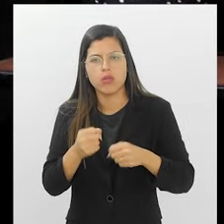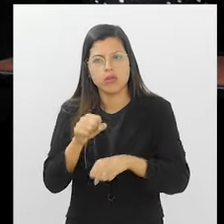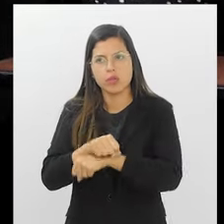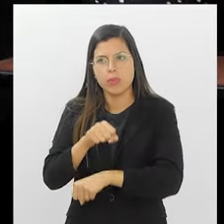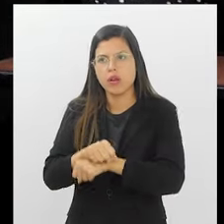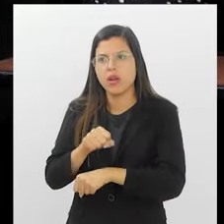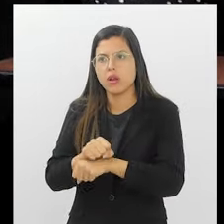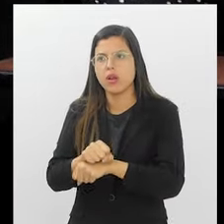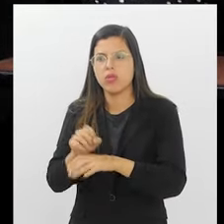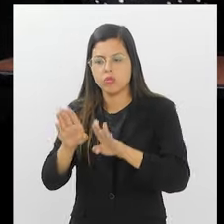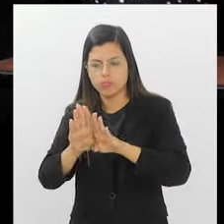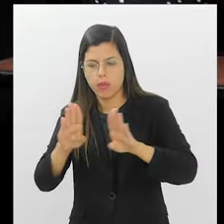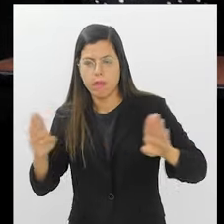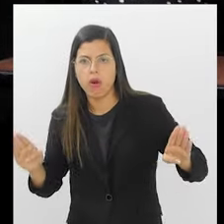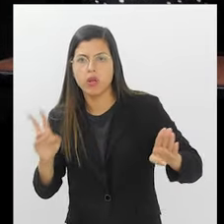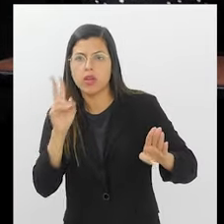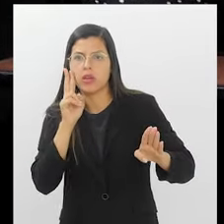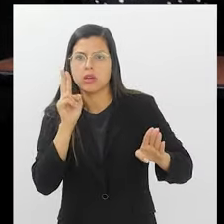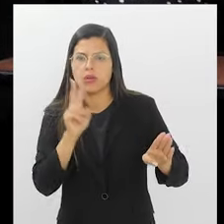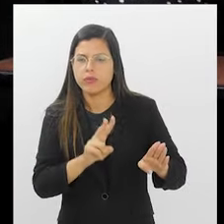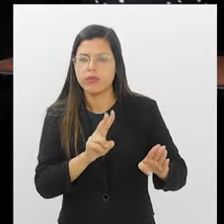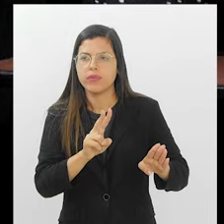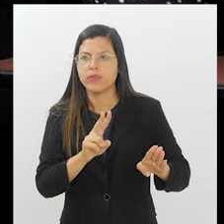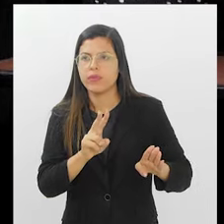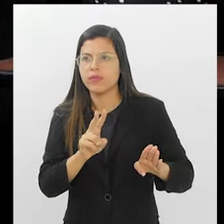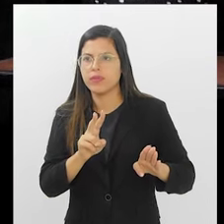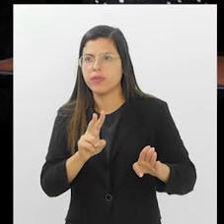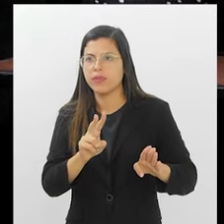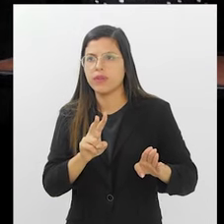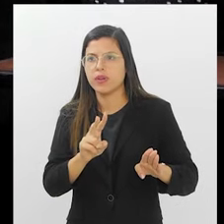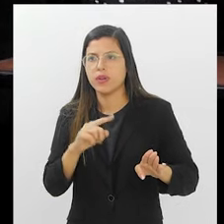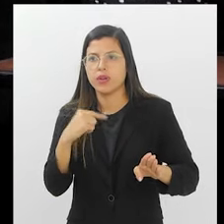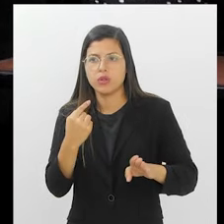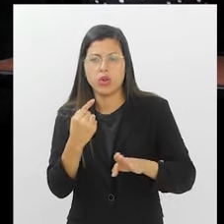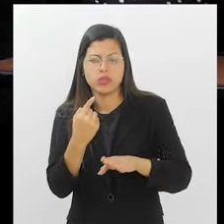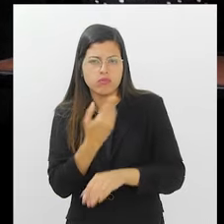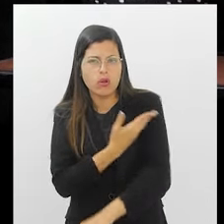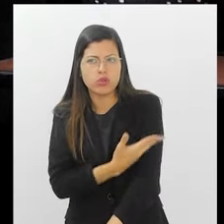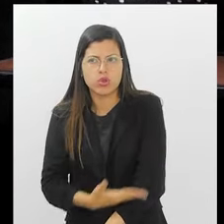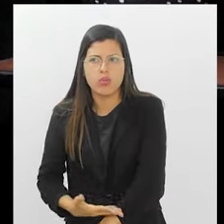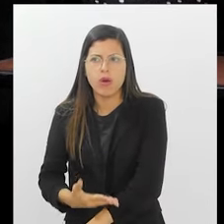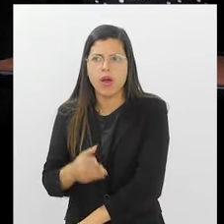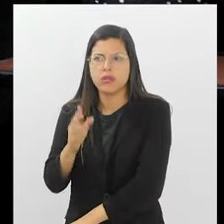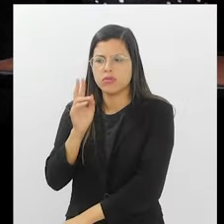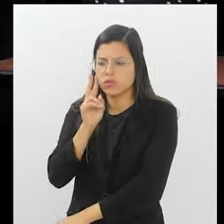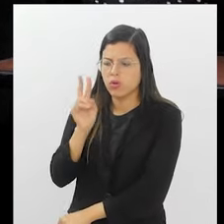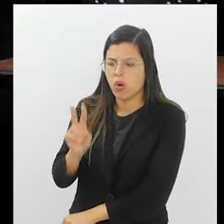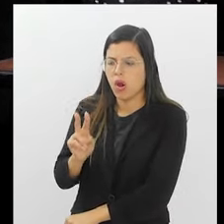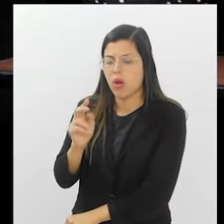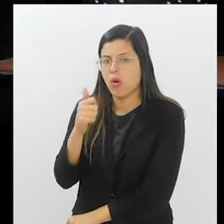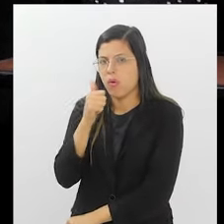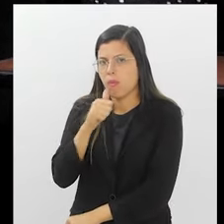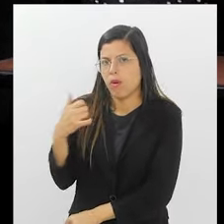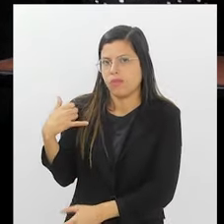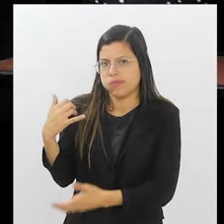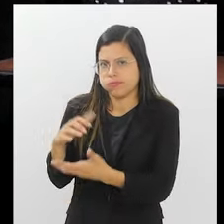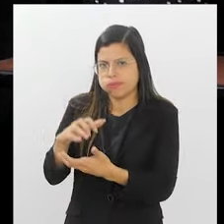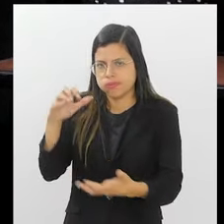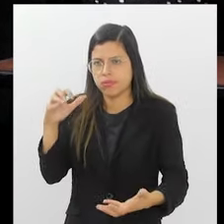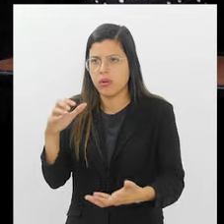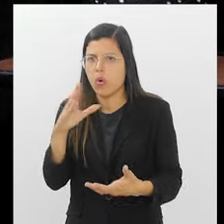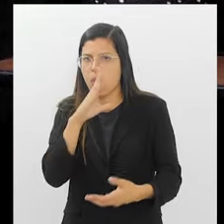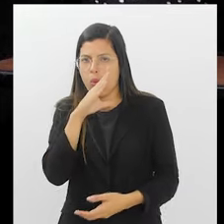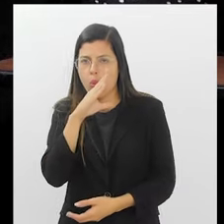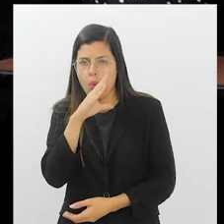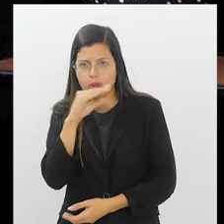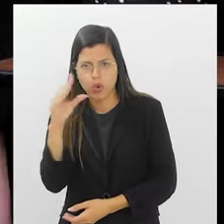ali, a porta de vidro, fiquei ao lado e vi, passou uma... A gente que está habituado, você olha e já vê. Passou uma senhora com um